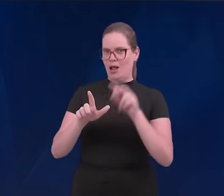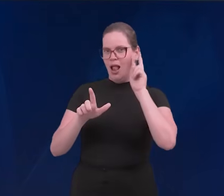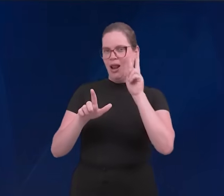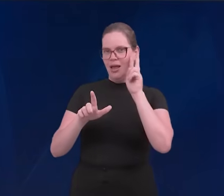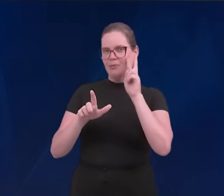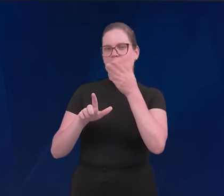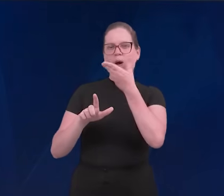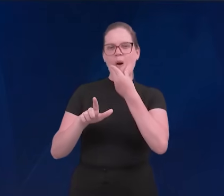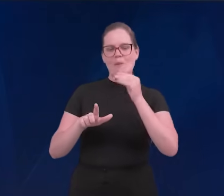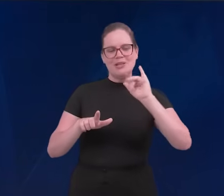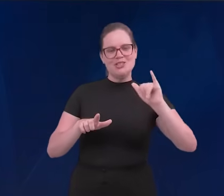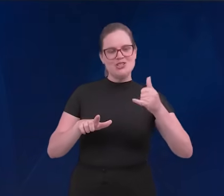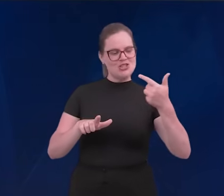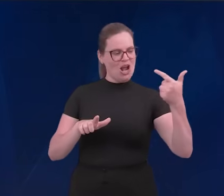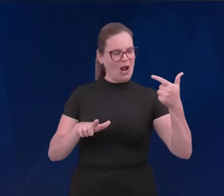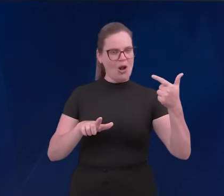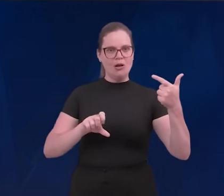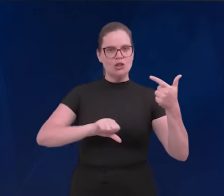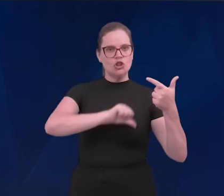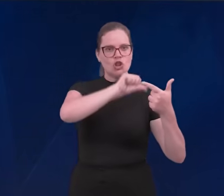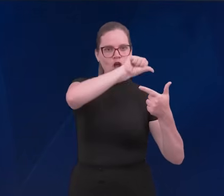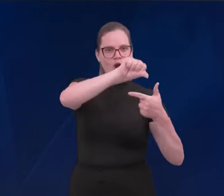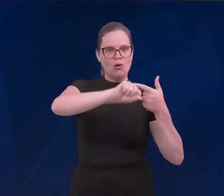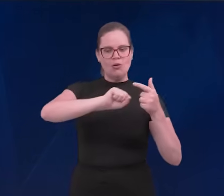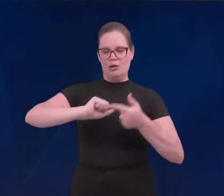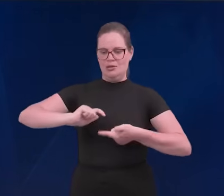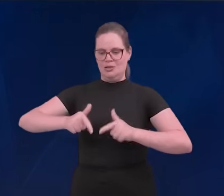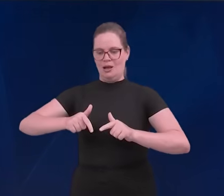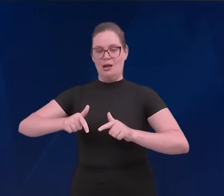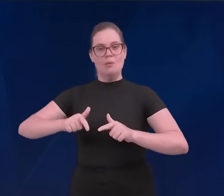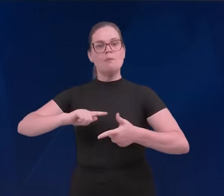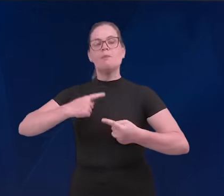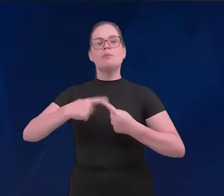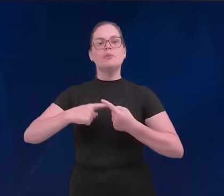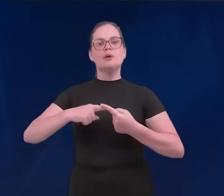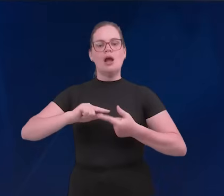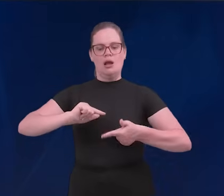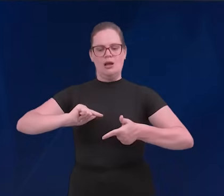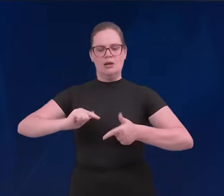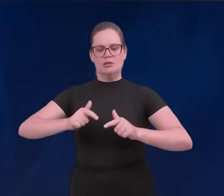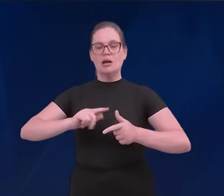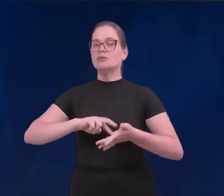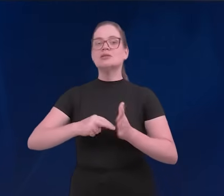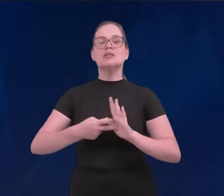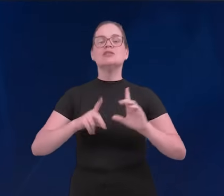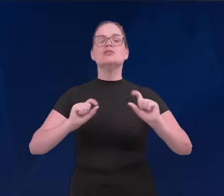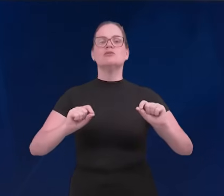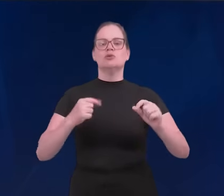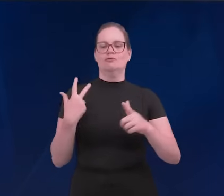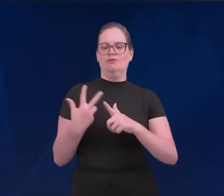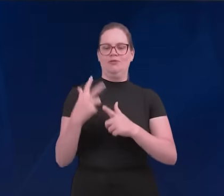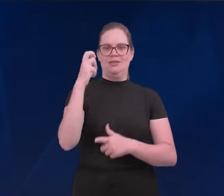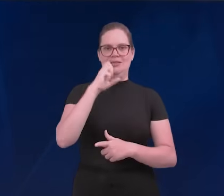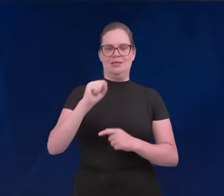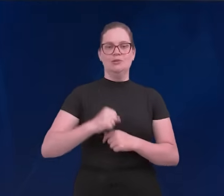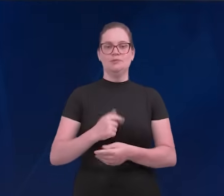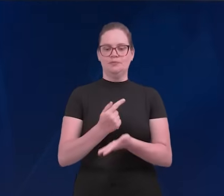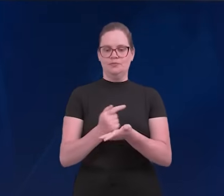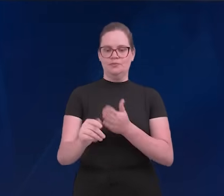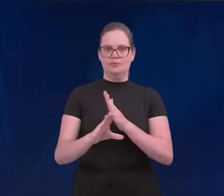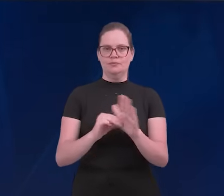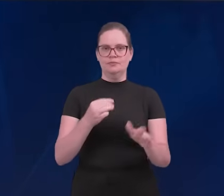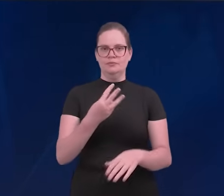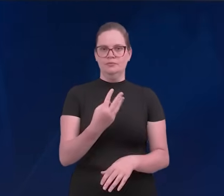Jacó, significa vencedor, conforme nos ensina Gênesis capítulo